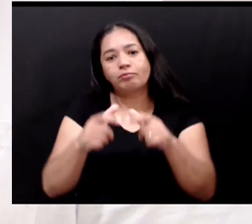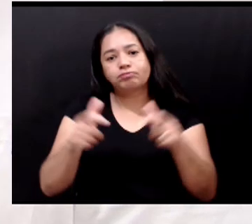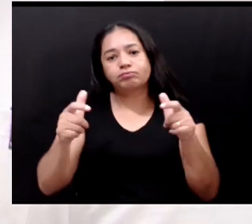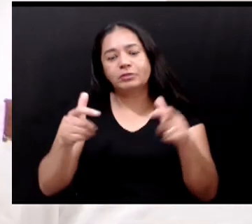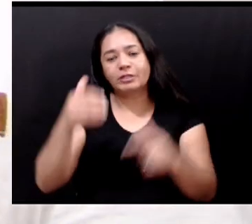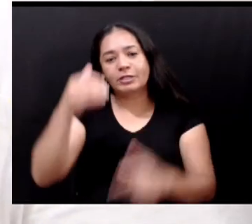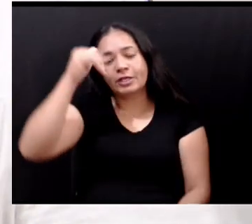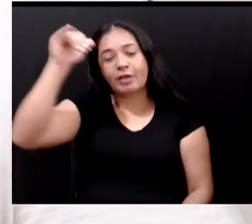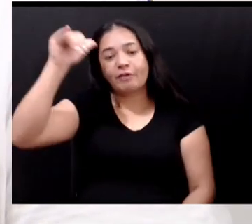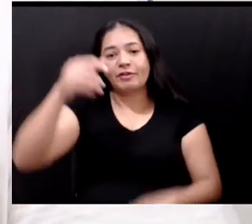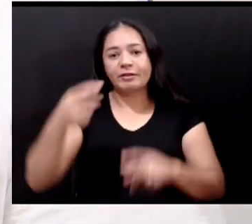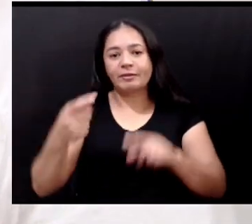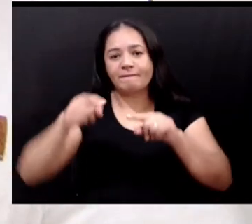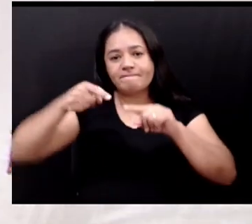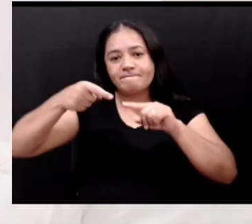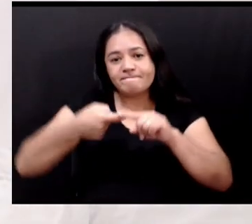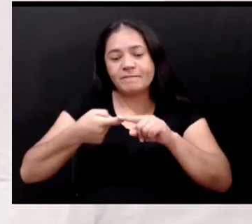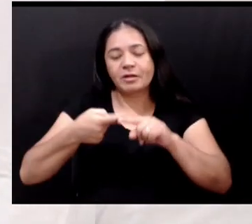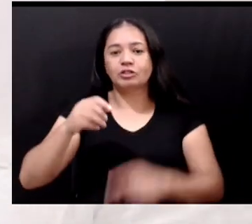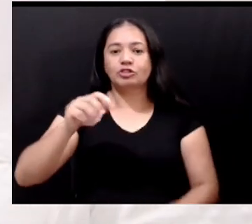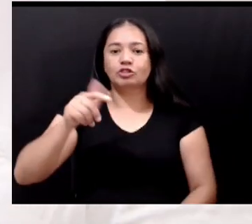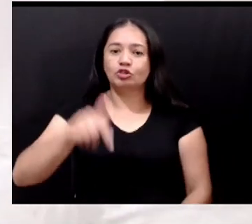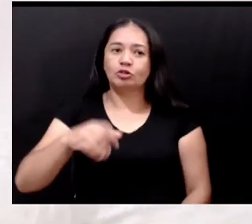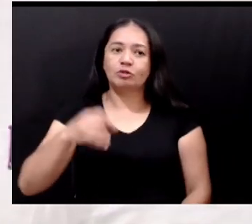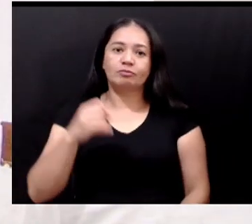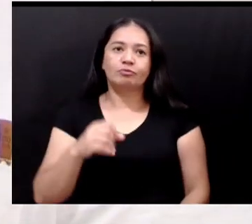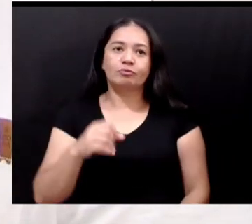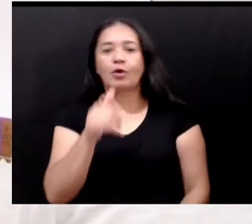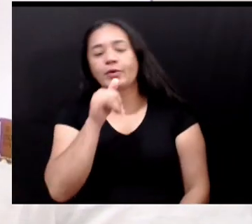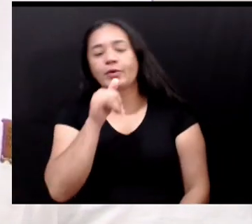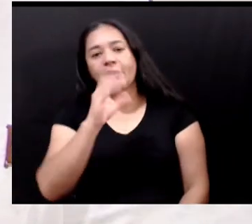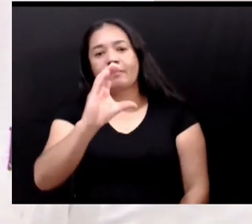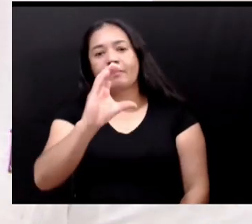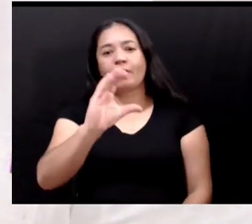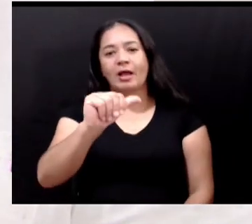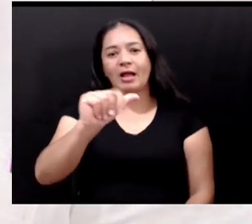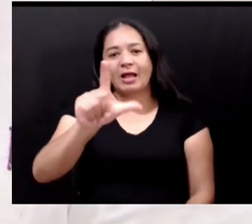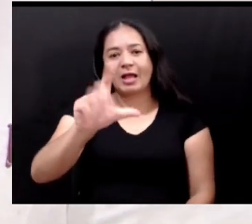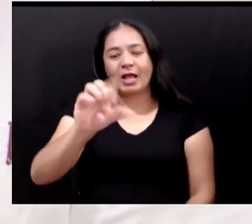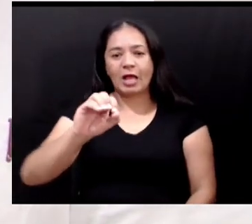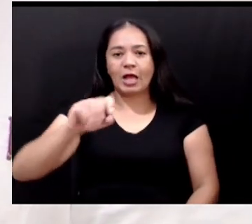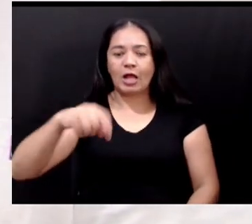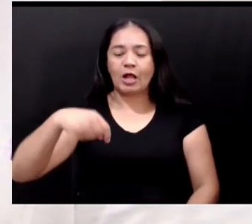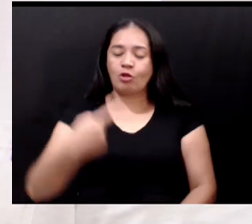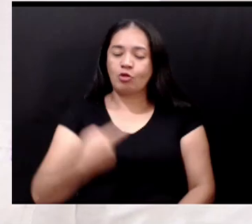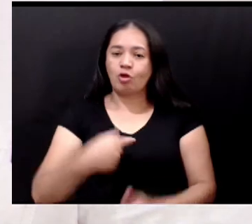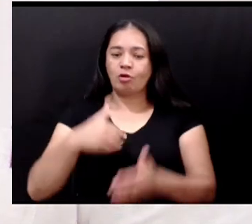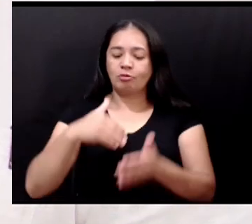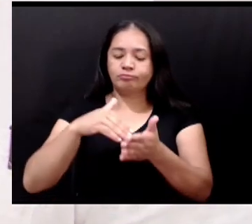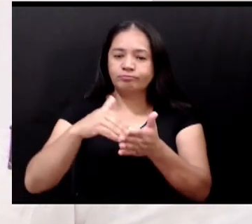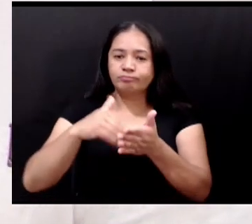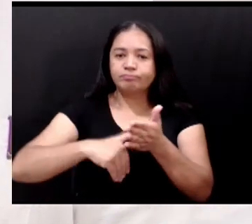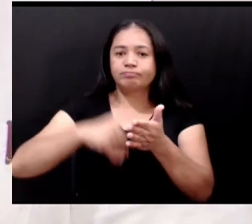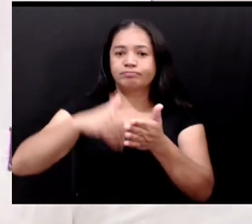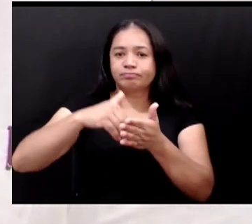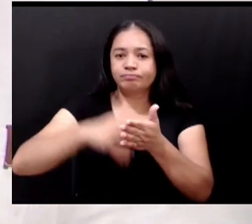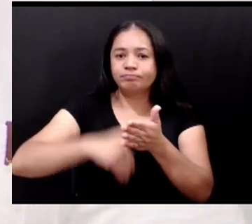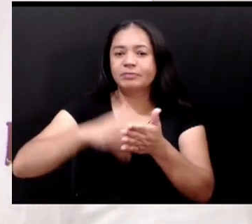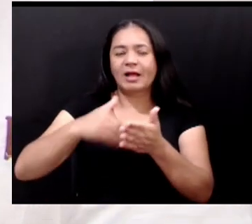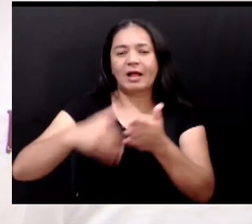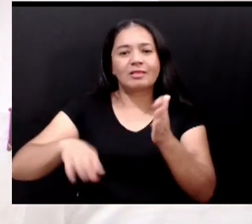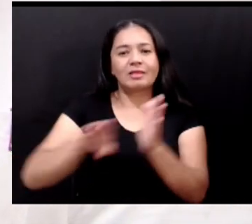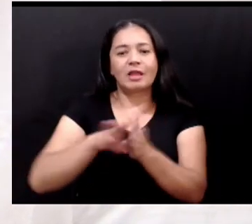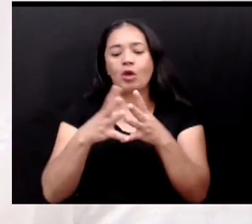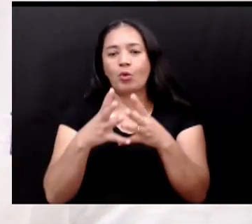encravamento. Calo, dependendo do tipo de calo, a gente vai removendo até ele desaparecer, aí ele pode até